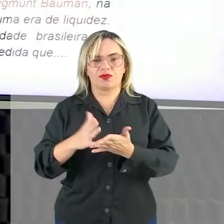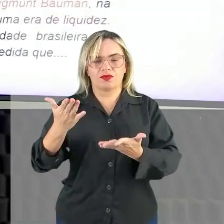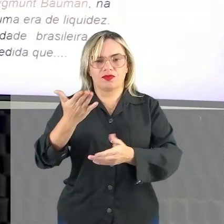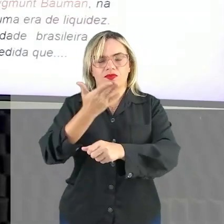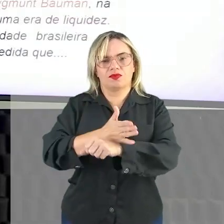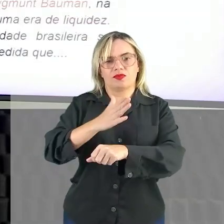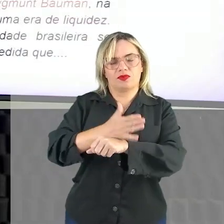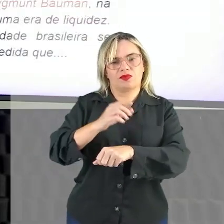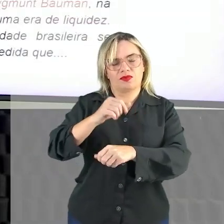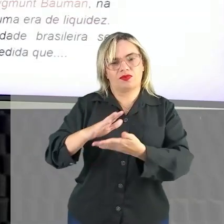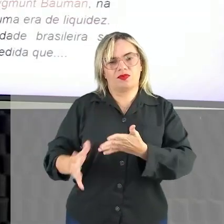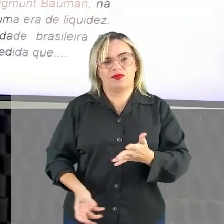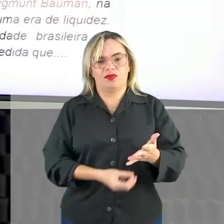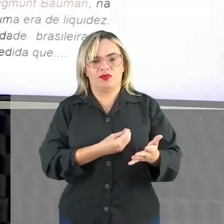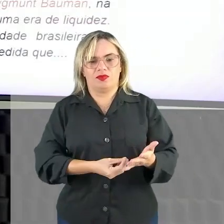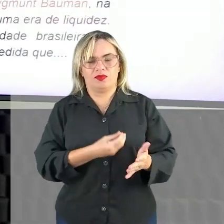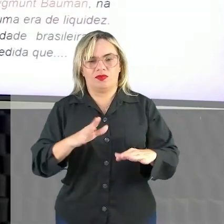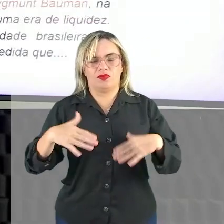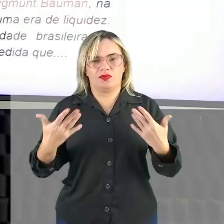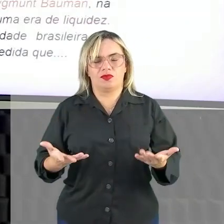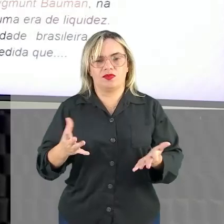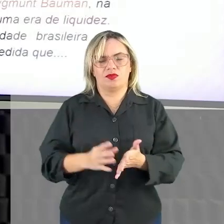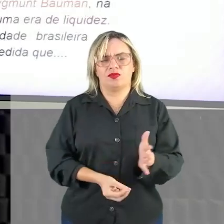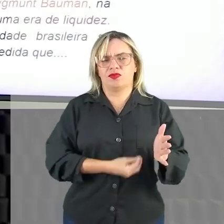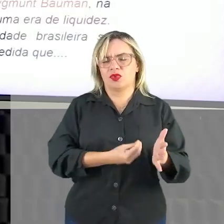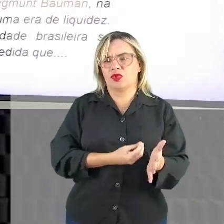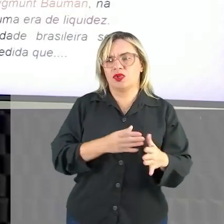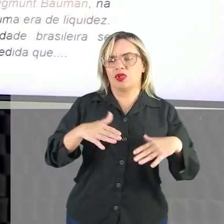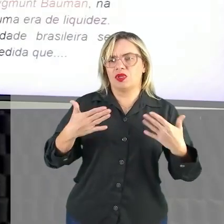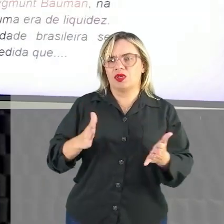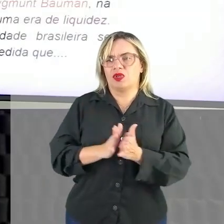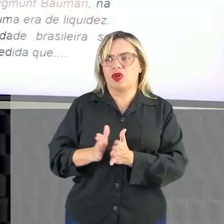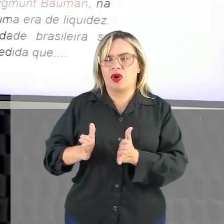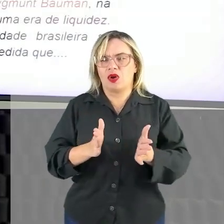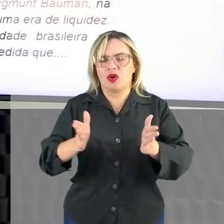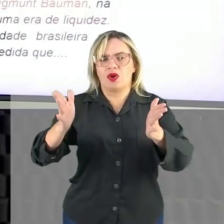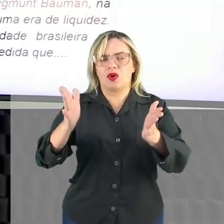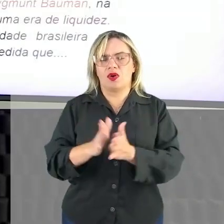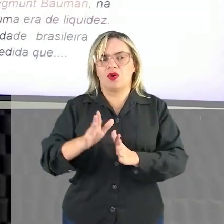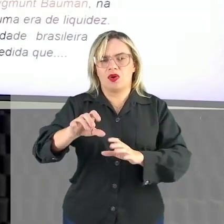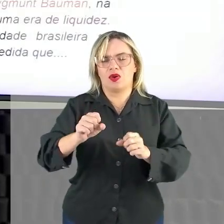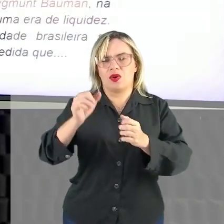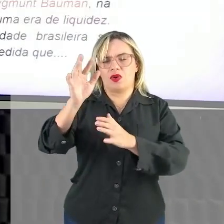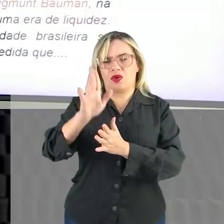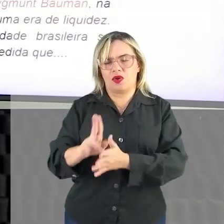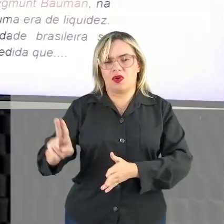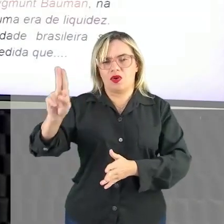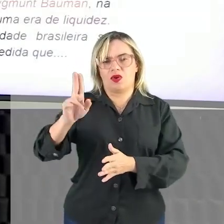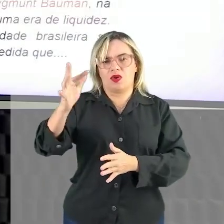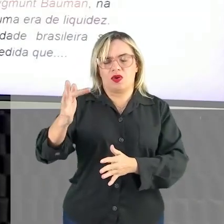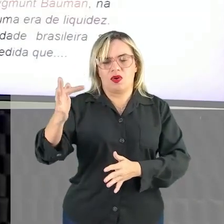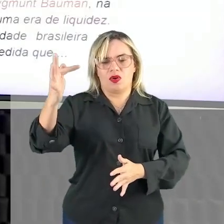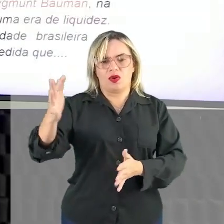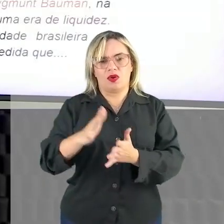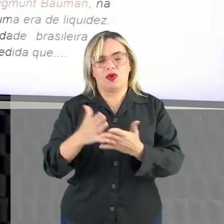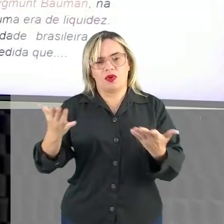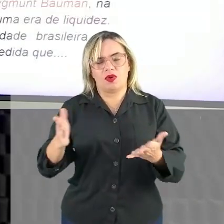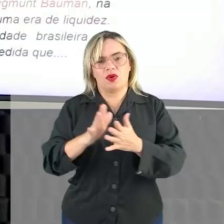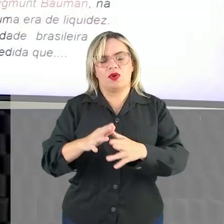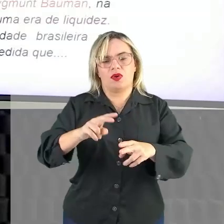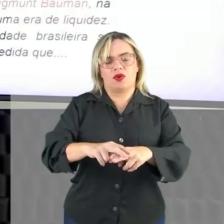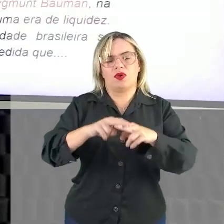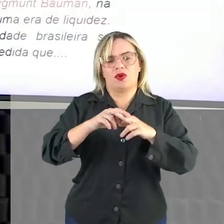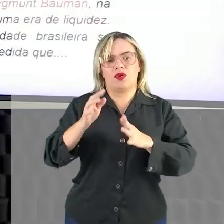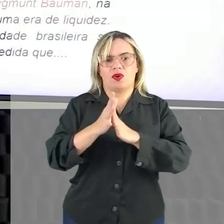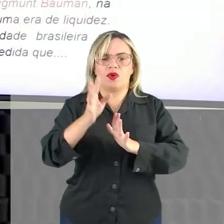ensaio para a vida. E que vida é essa que você vai viver? A vida acadêmica, porque você é um futuro universitário. Então não é à toa que o texto que